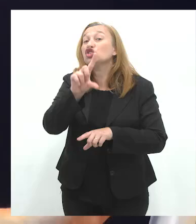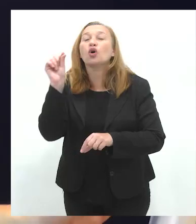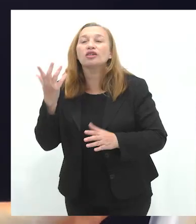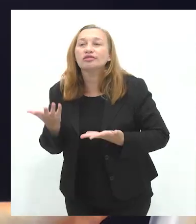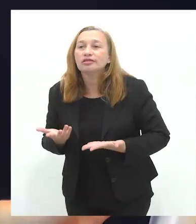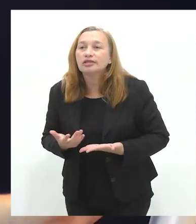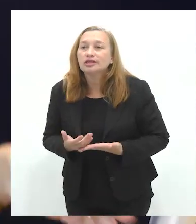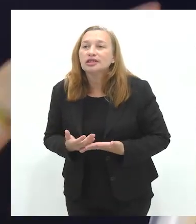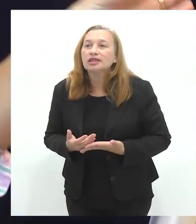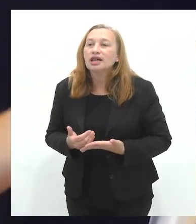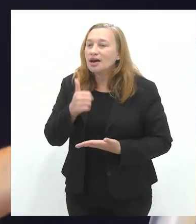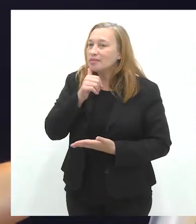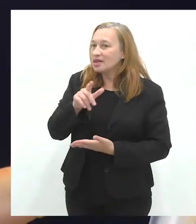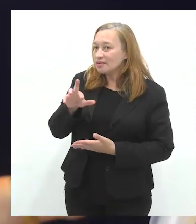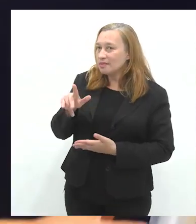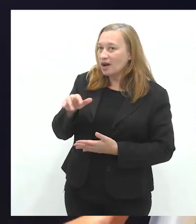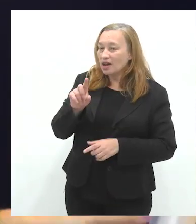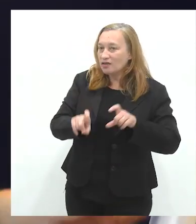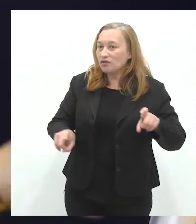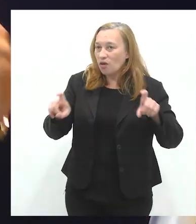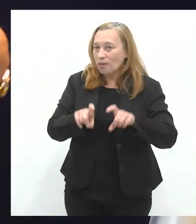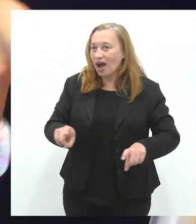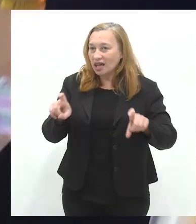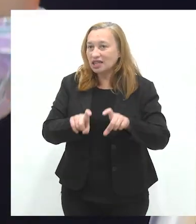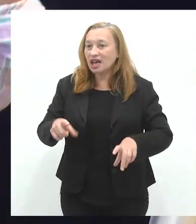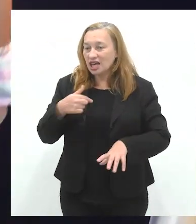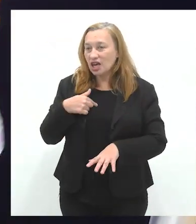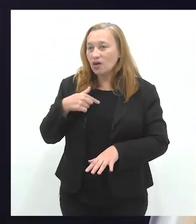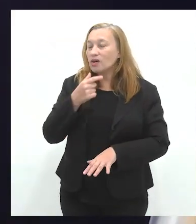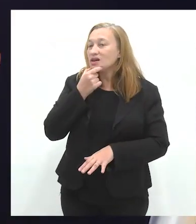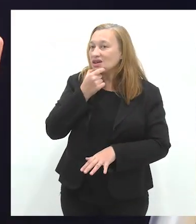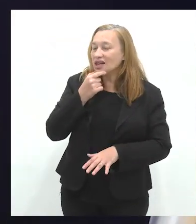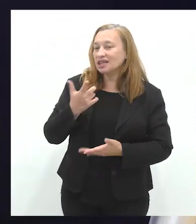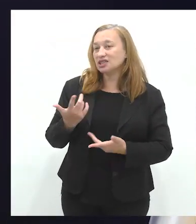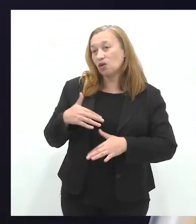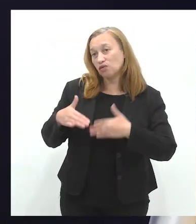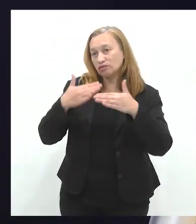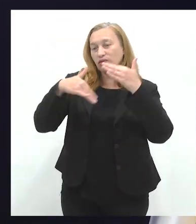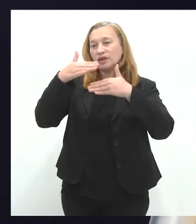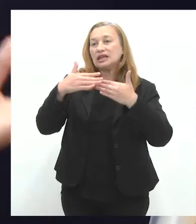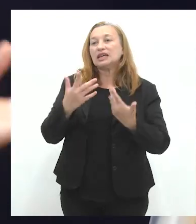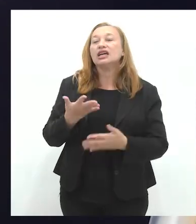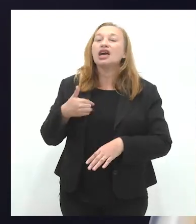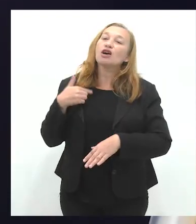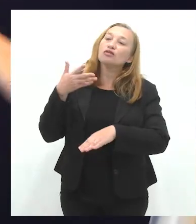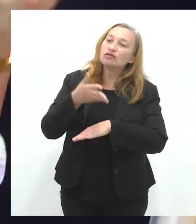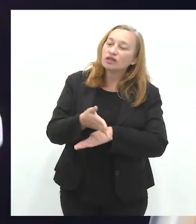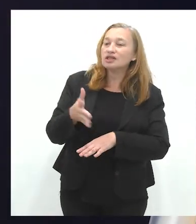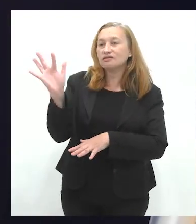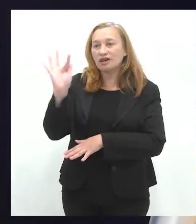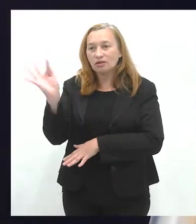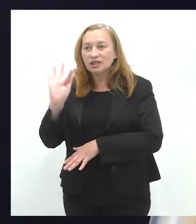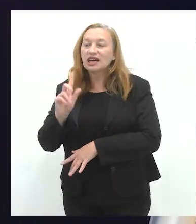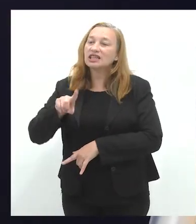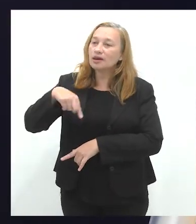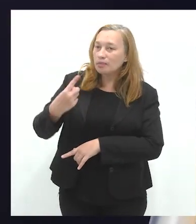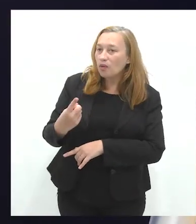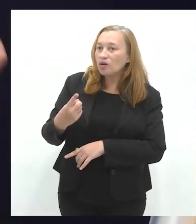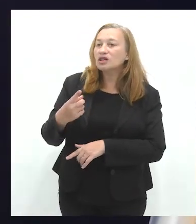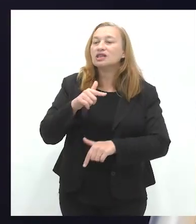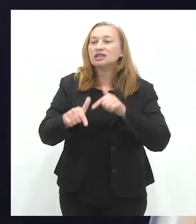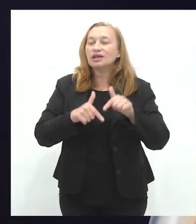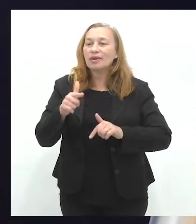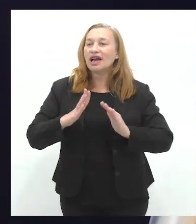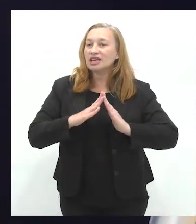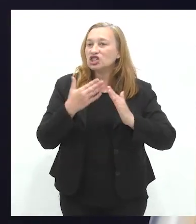escolhe. Uhum. Né? Minha irmã fez informática, eu fiz inglês. E eu fui fluindo. E chegando ali, fiz a faculdade, depois comecei a trabalhar